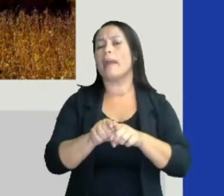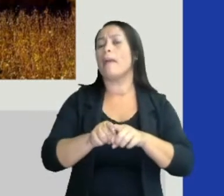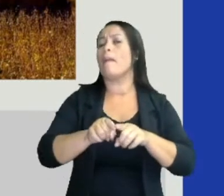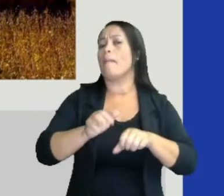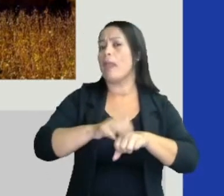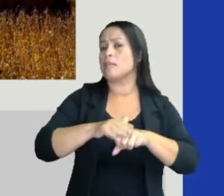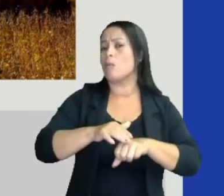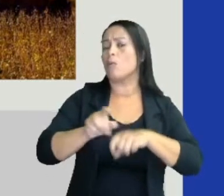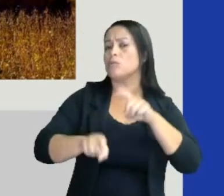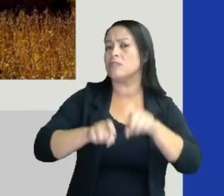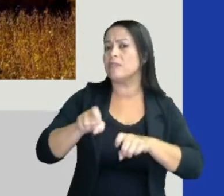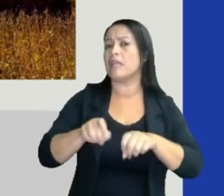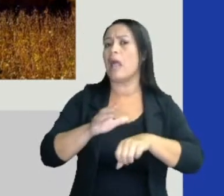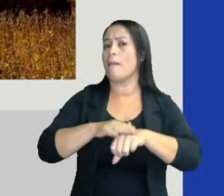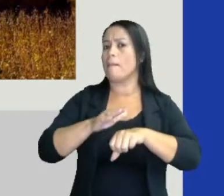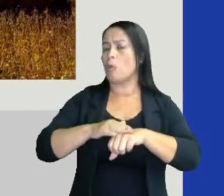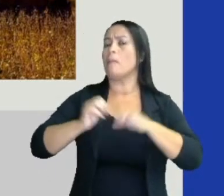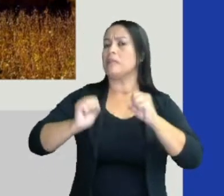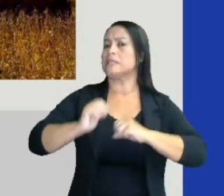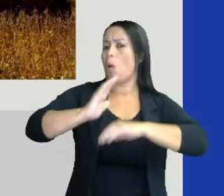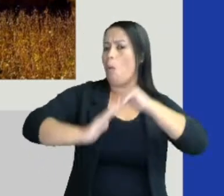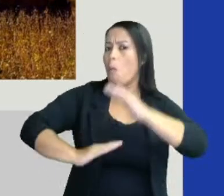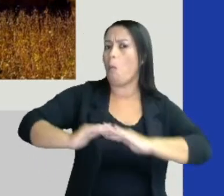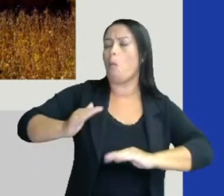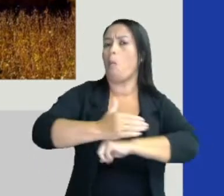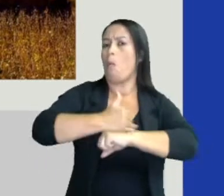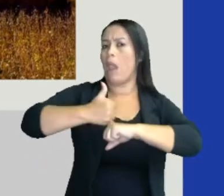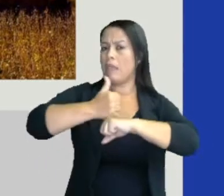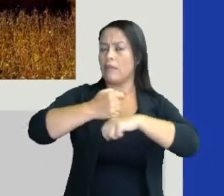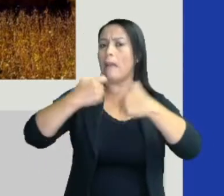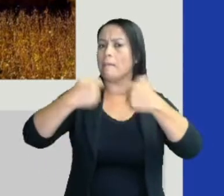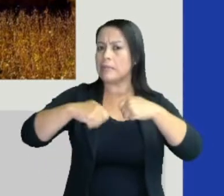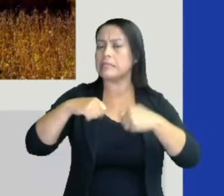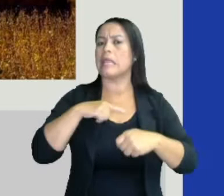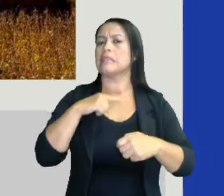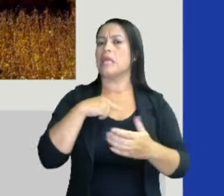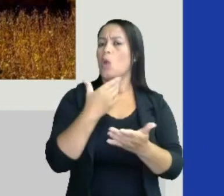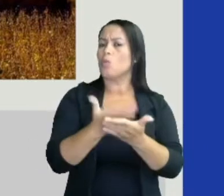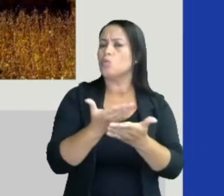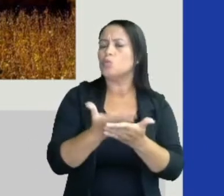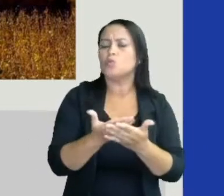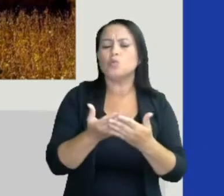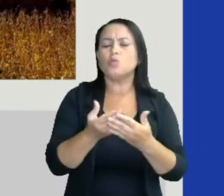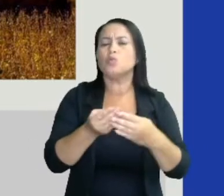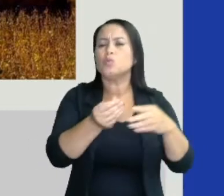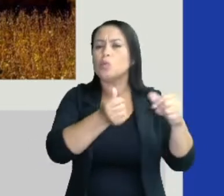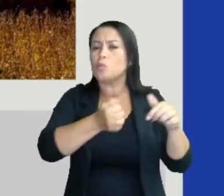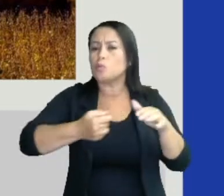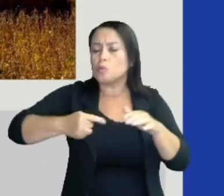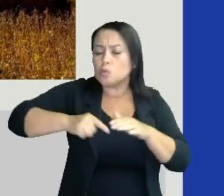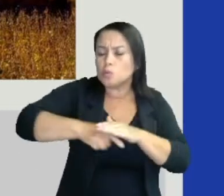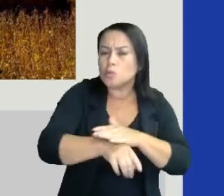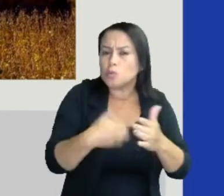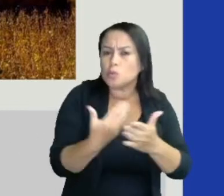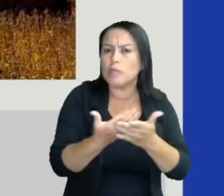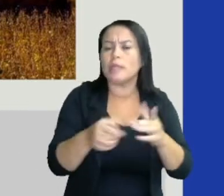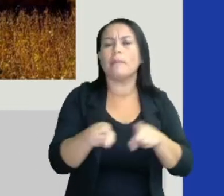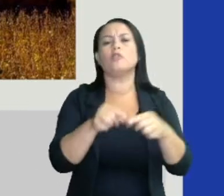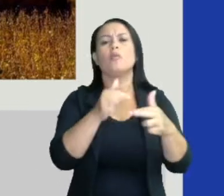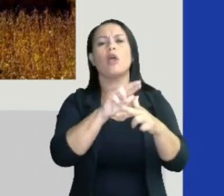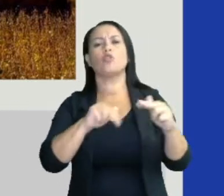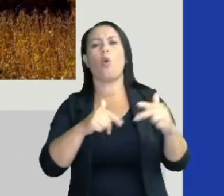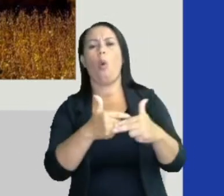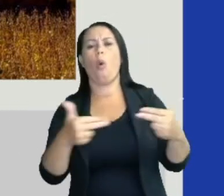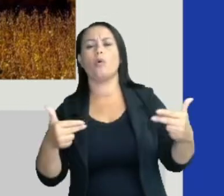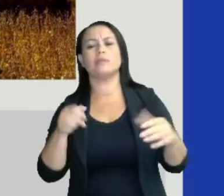seja grande a mão de obra precisa ser qualificada é preciso ter estudo e sobre o solo e sobre os produtos a serem